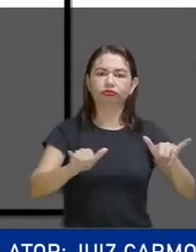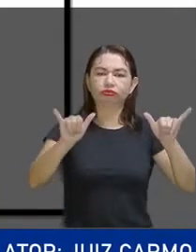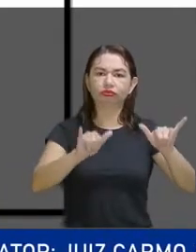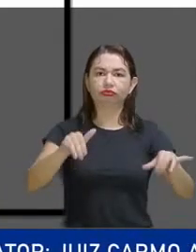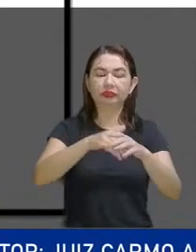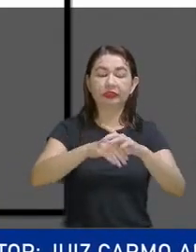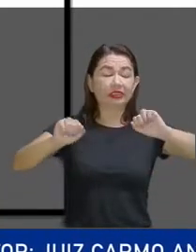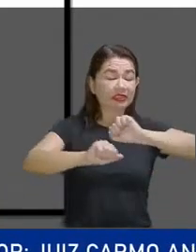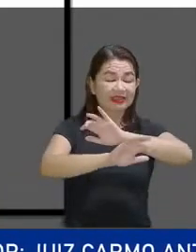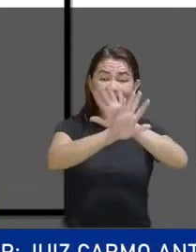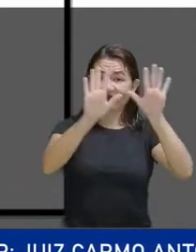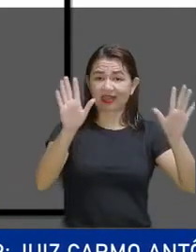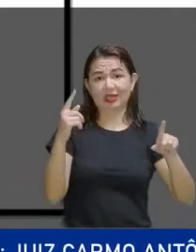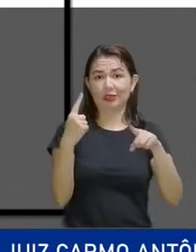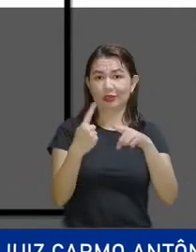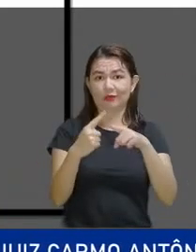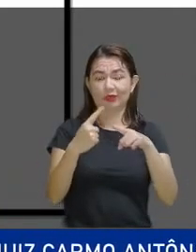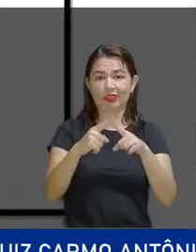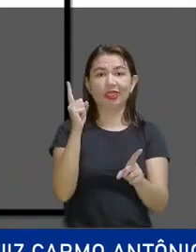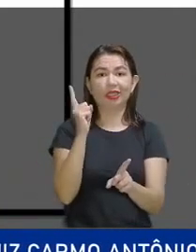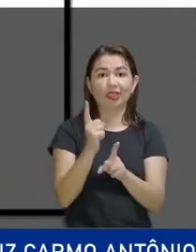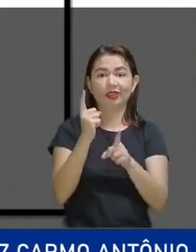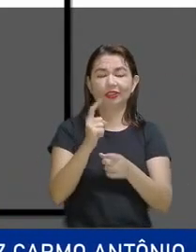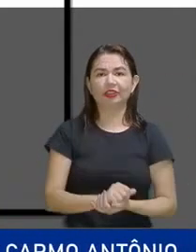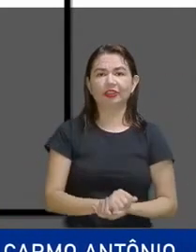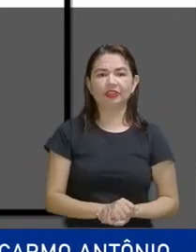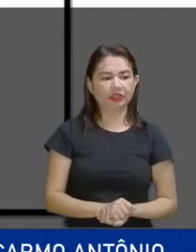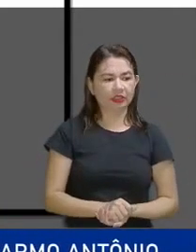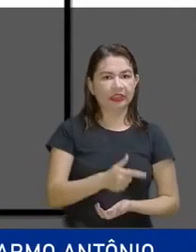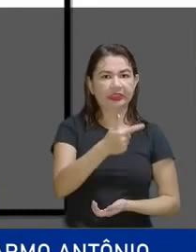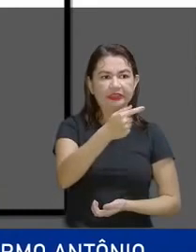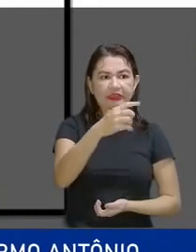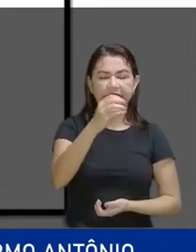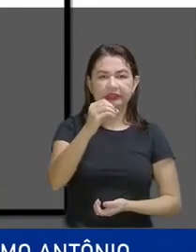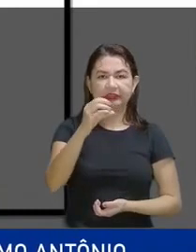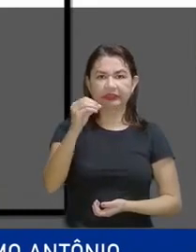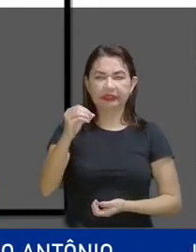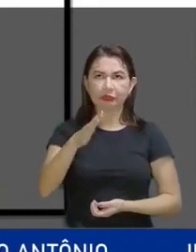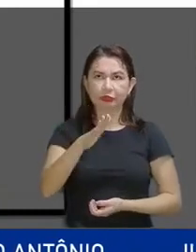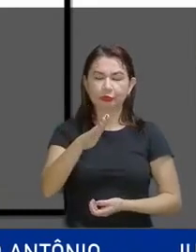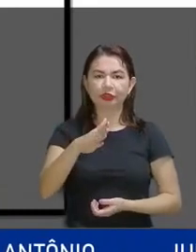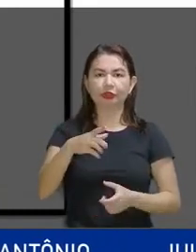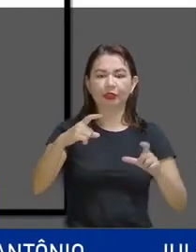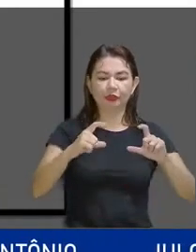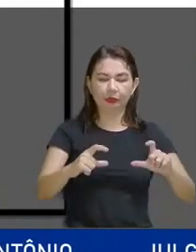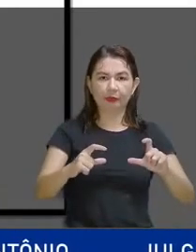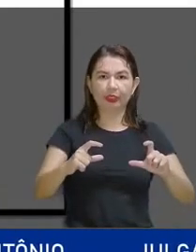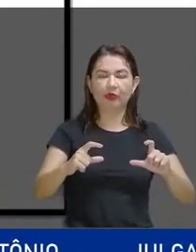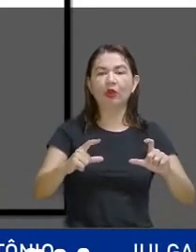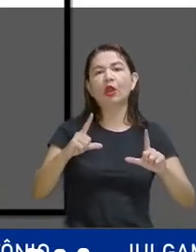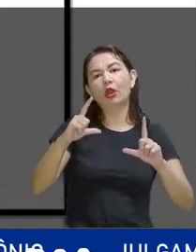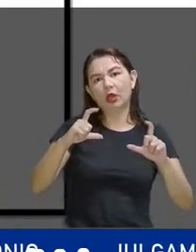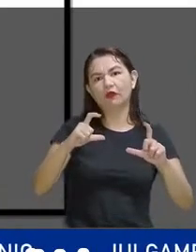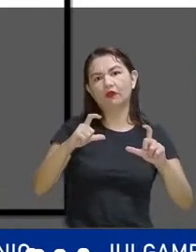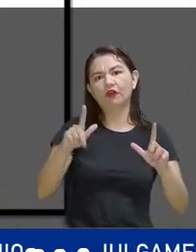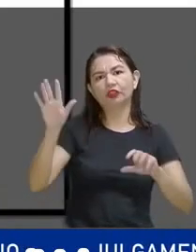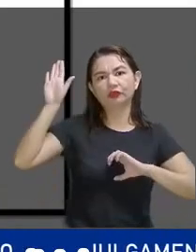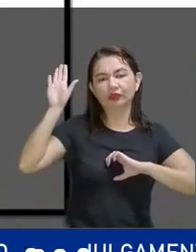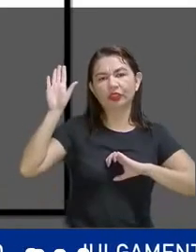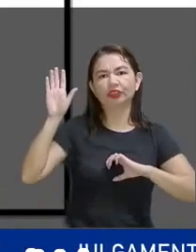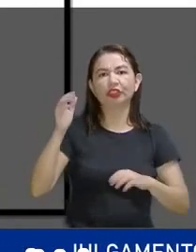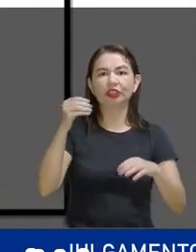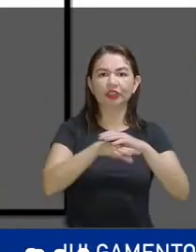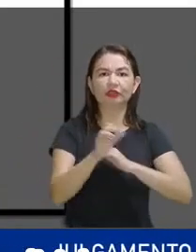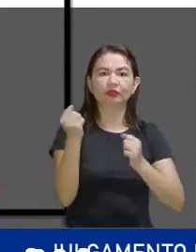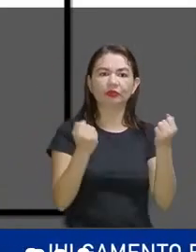mais evidente pelo fato de terem sido encontrados cerca de 700 santinhos do candidato em questão no interior do veículo onde estava